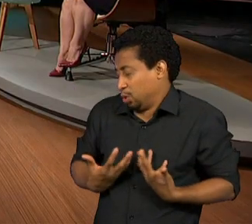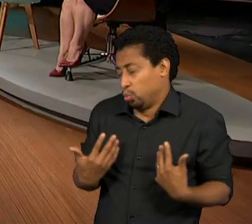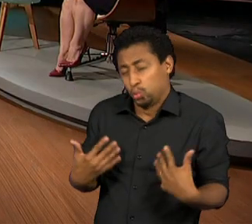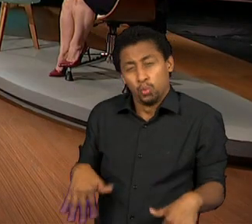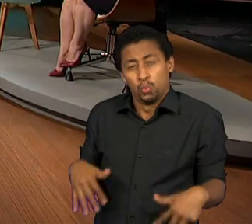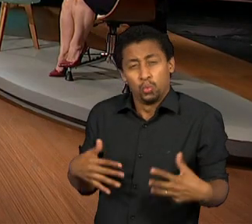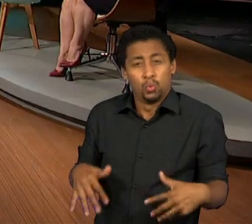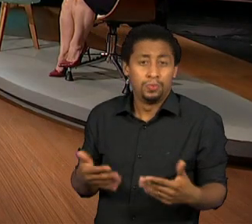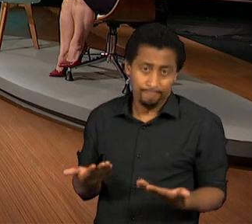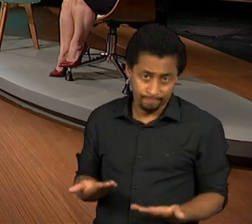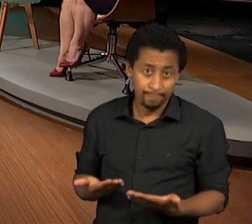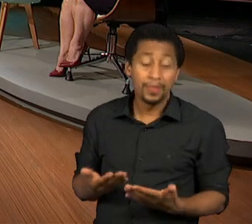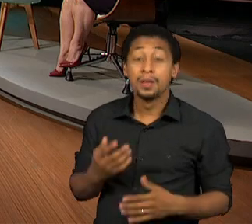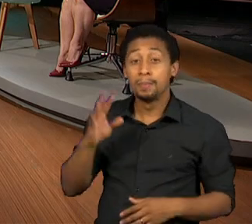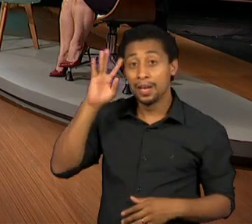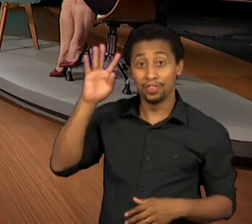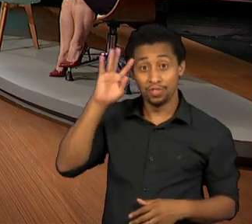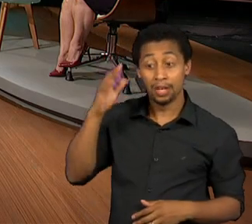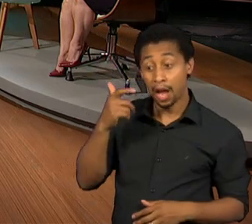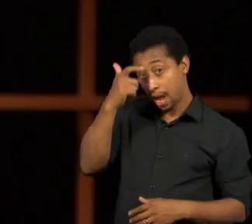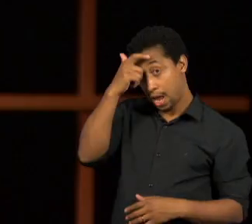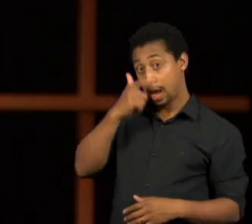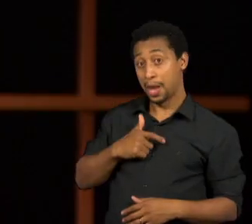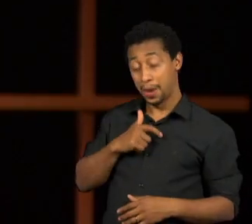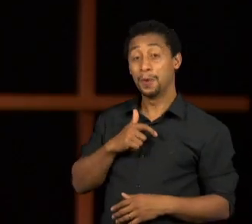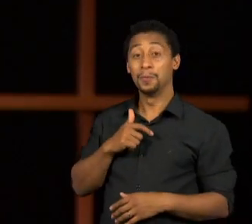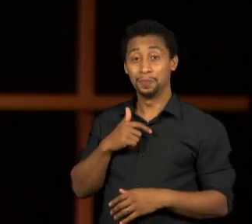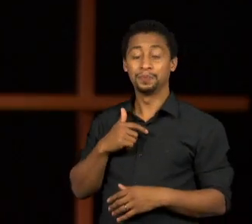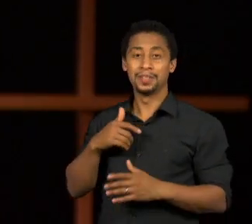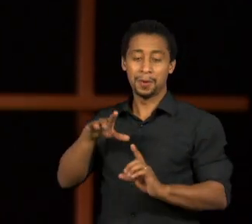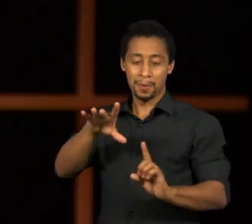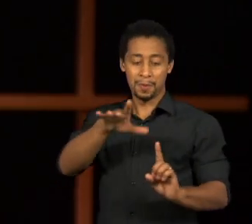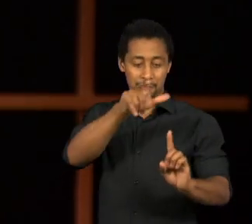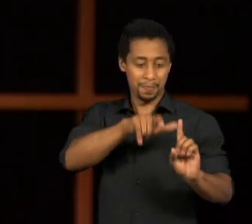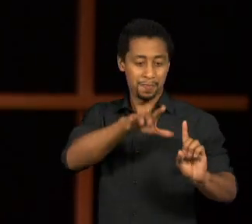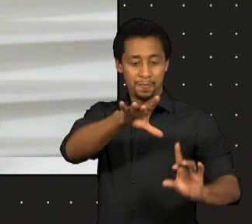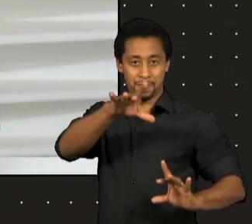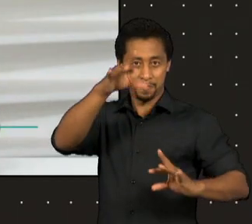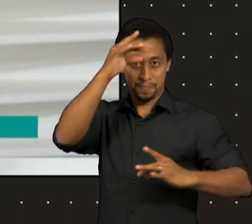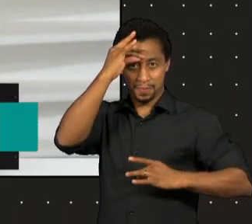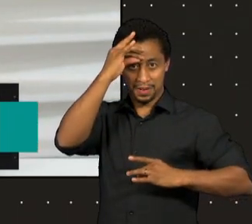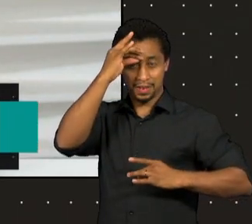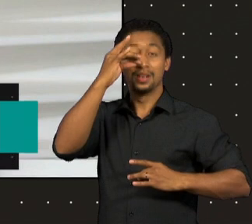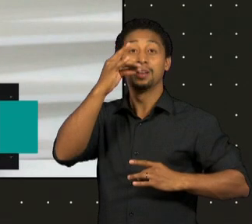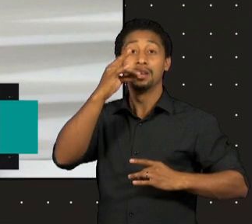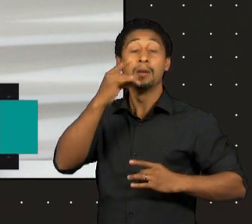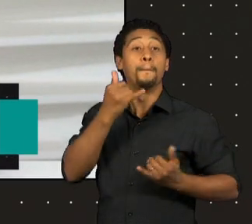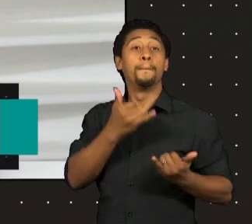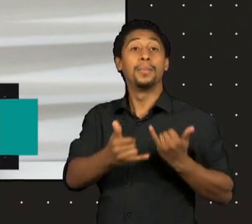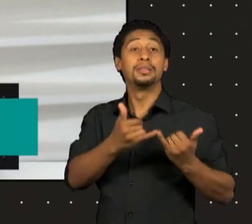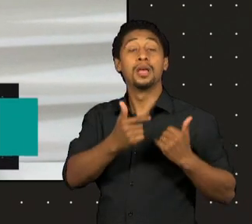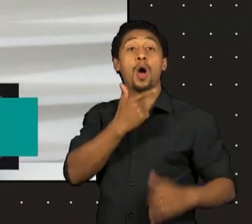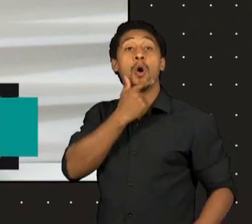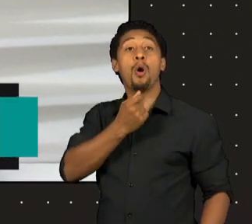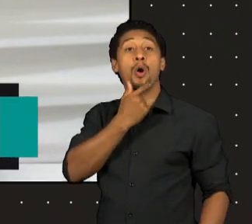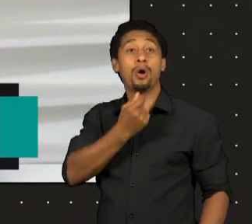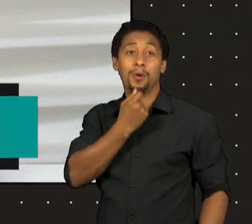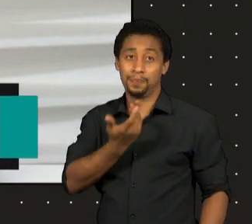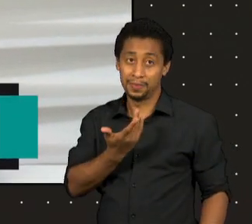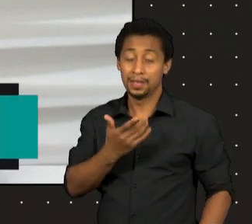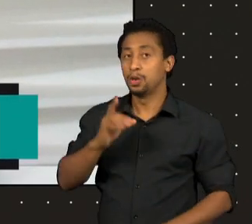2 mulheres fazendo 2 homens, né, com aquela grosseria, e a direção do Flávio Galvão. O